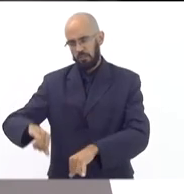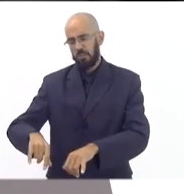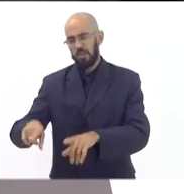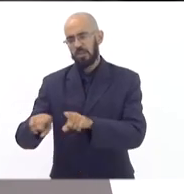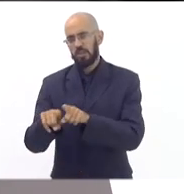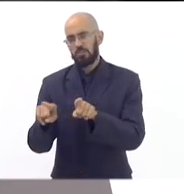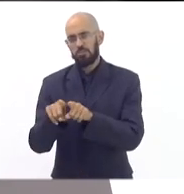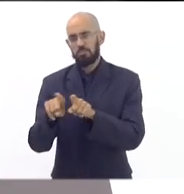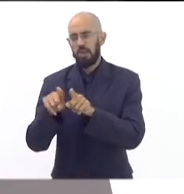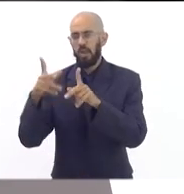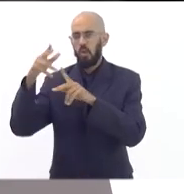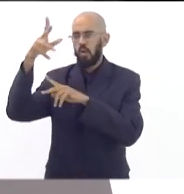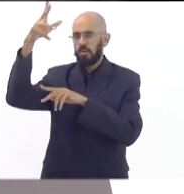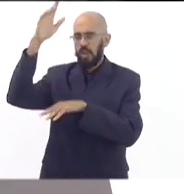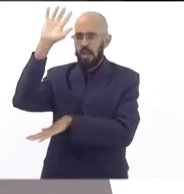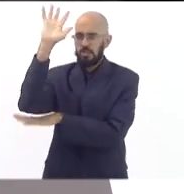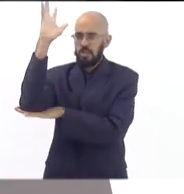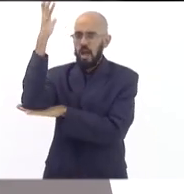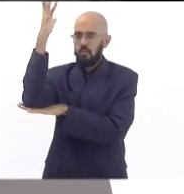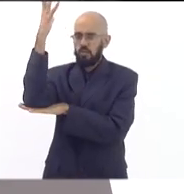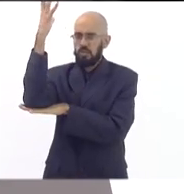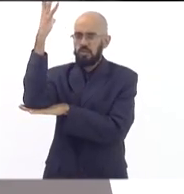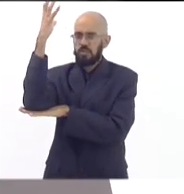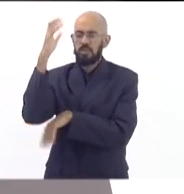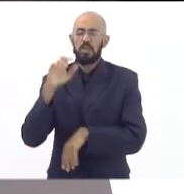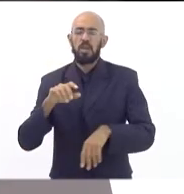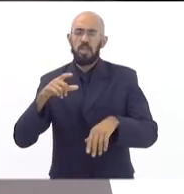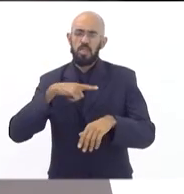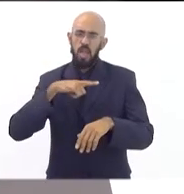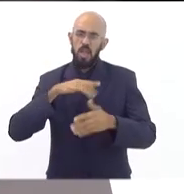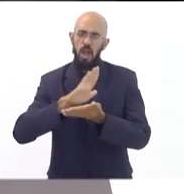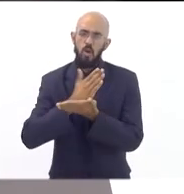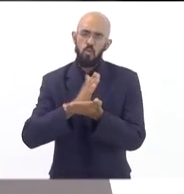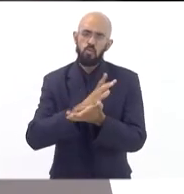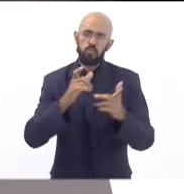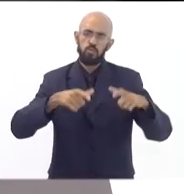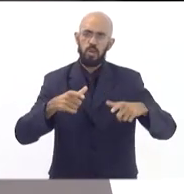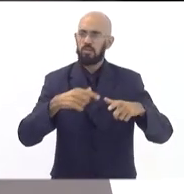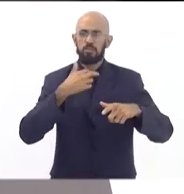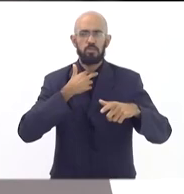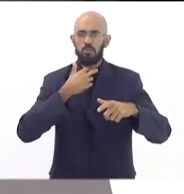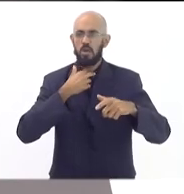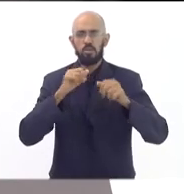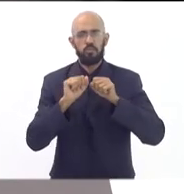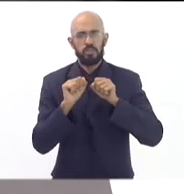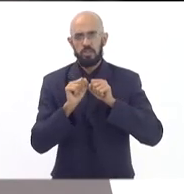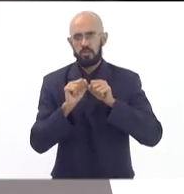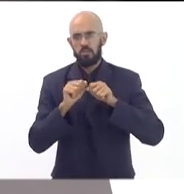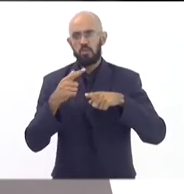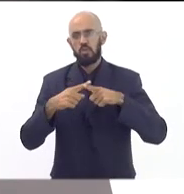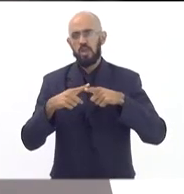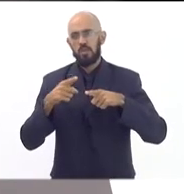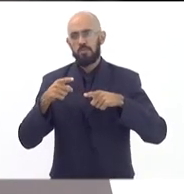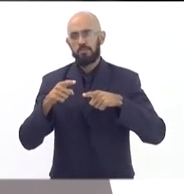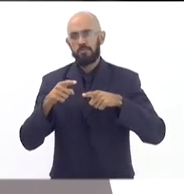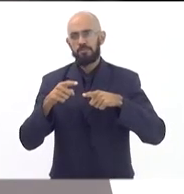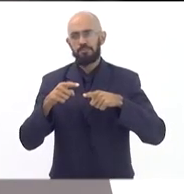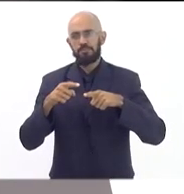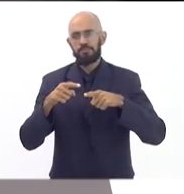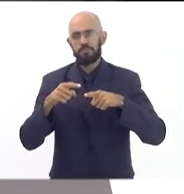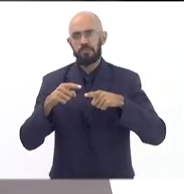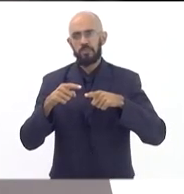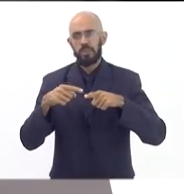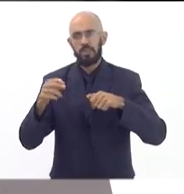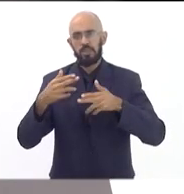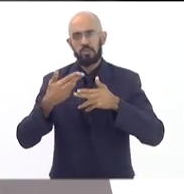em árvores naquilo que vai crescendo tem alguns locais que a gente não pode fazer a poda porque eles acabam